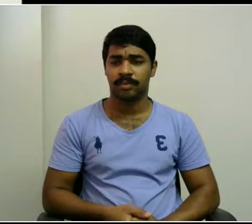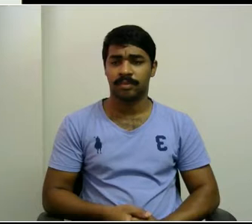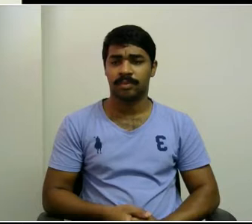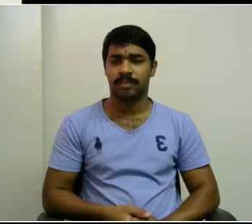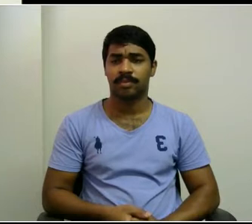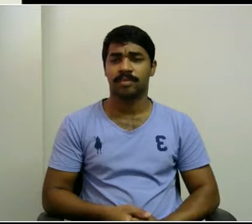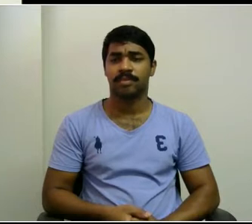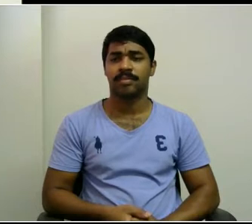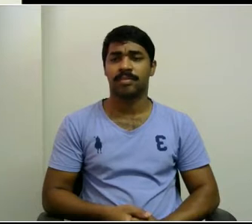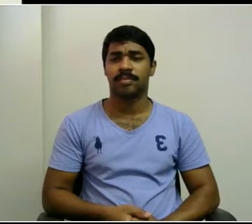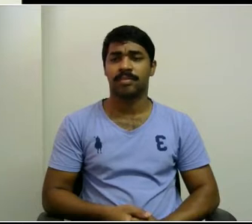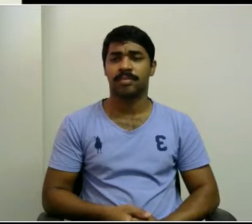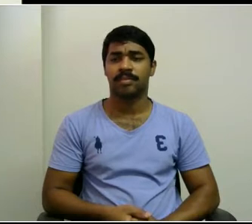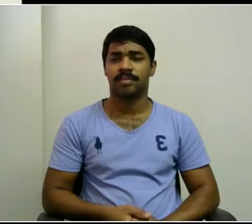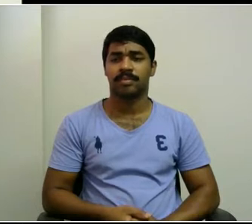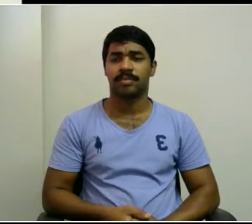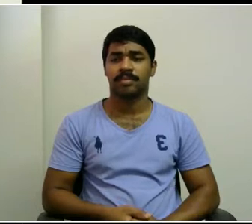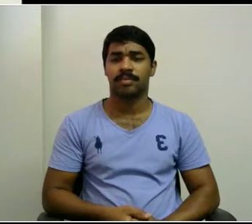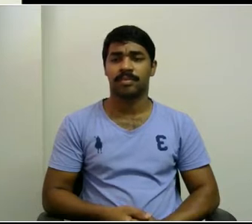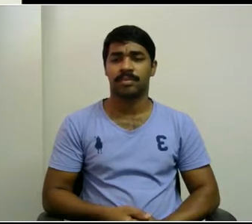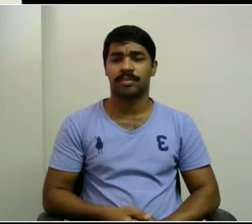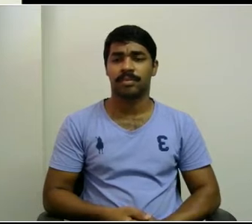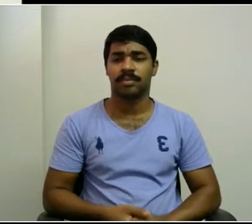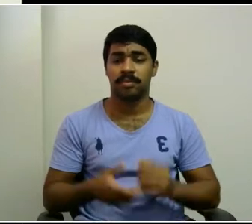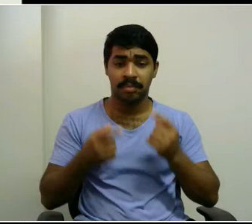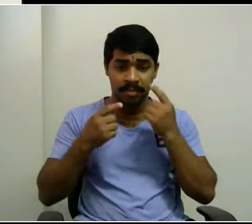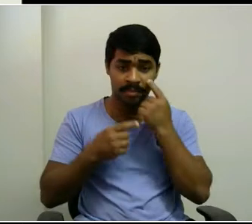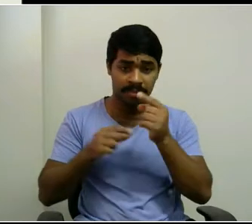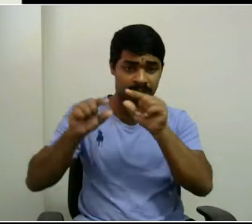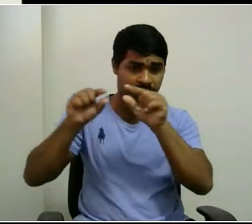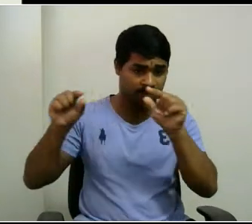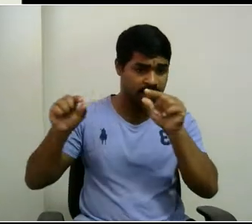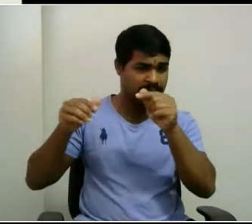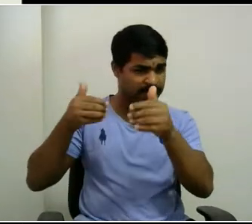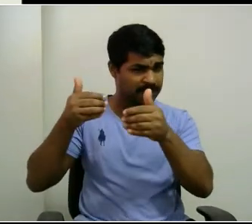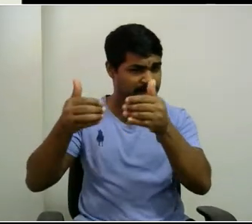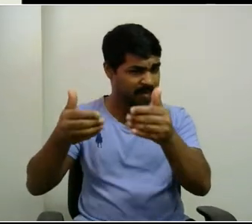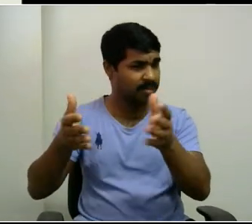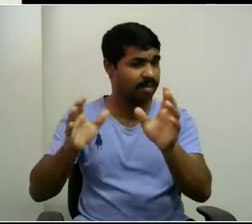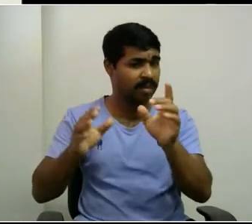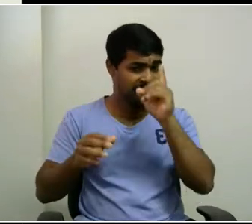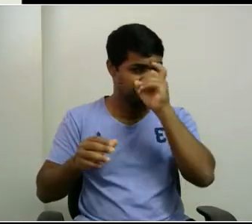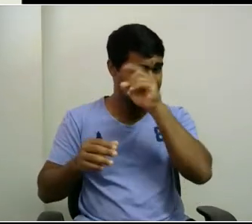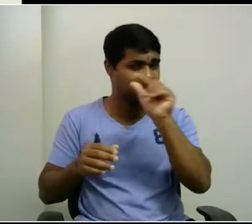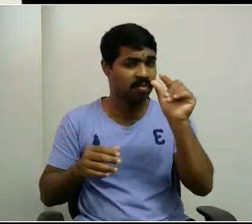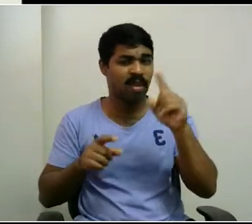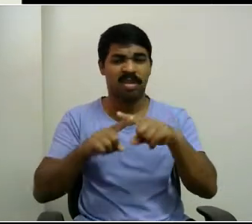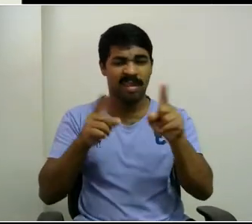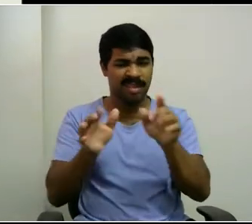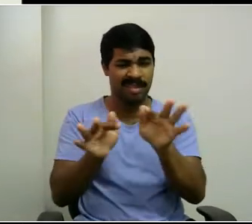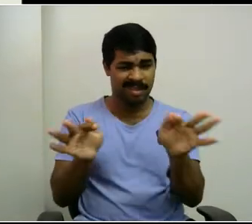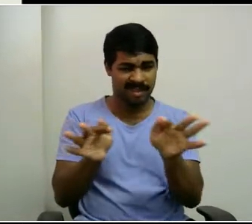Vamos avançar. Bom, agora aqui começou a ficar um pouquinho mais trabalhoso, mas ainda assim é muito simples. Como eu quero saber o